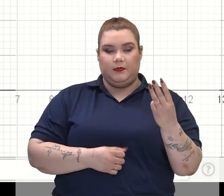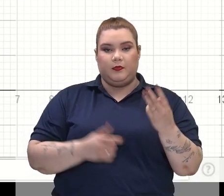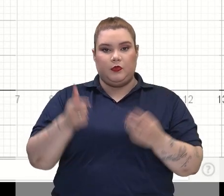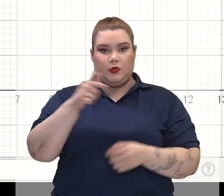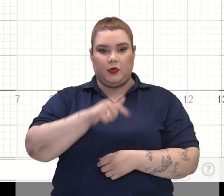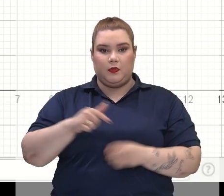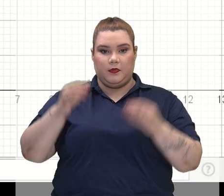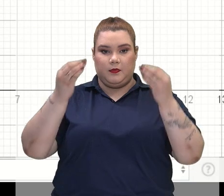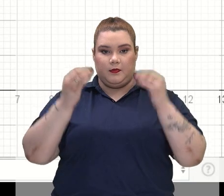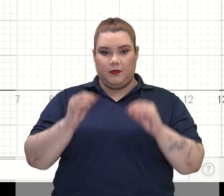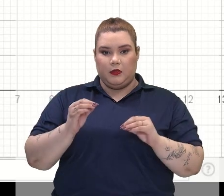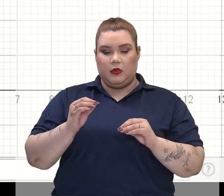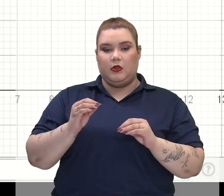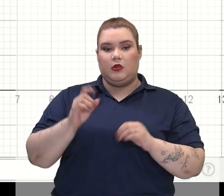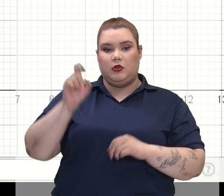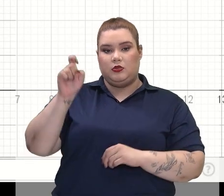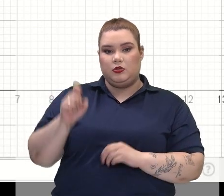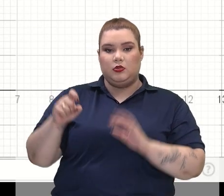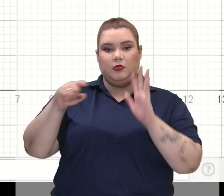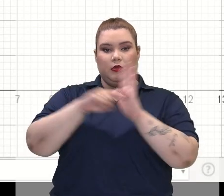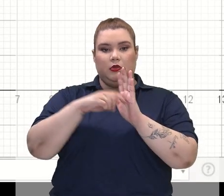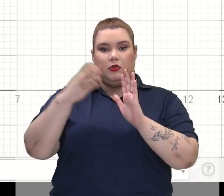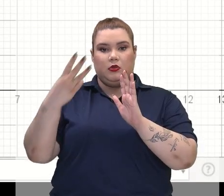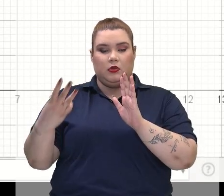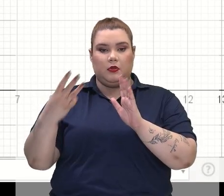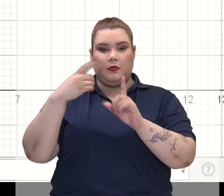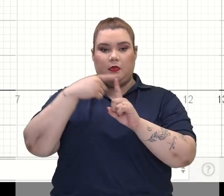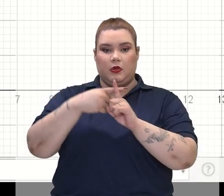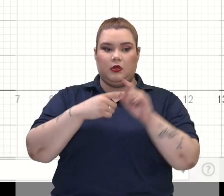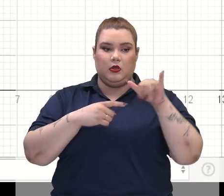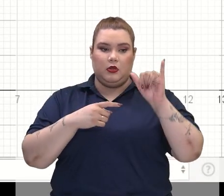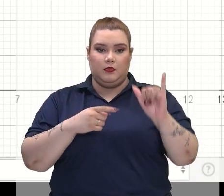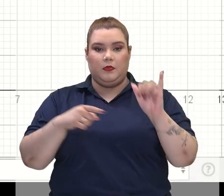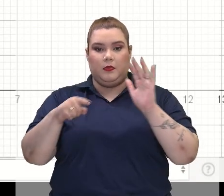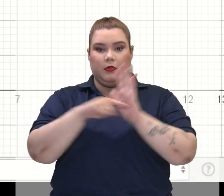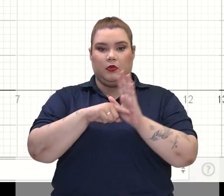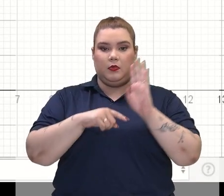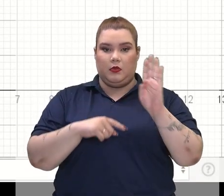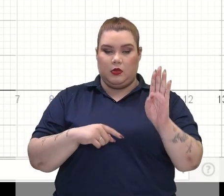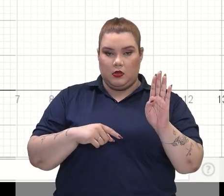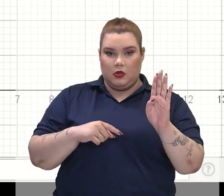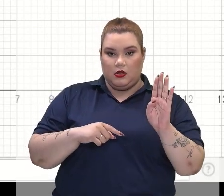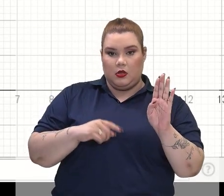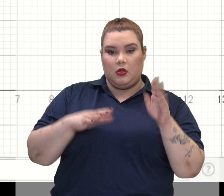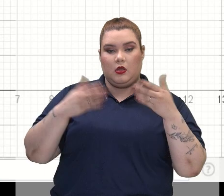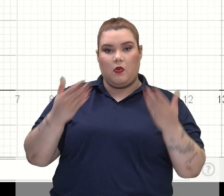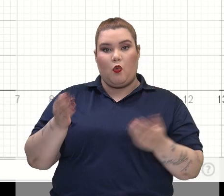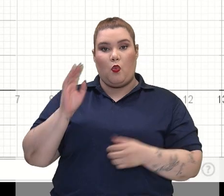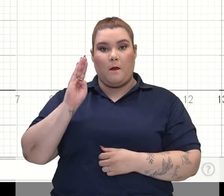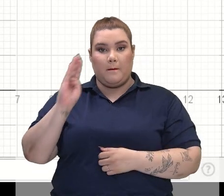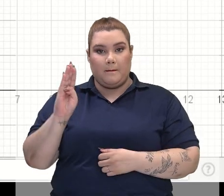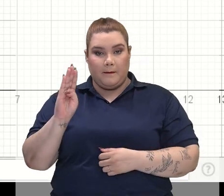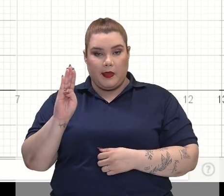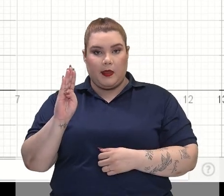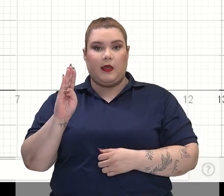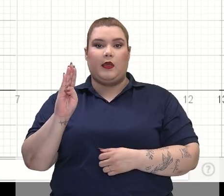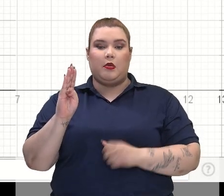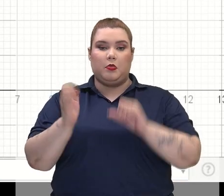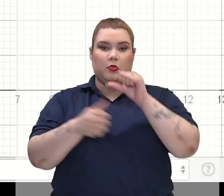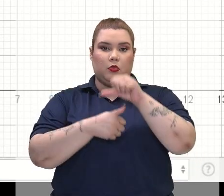repete o resto, ó. X menos 3, né? Mais Y menos B. De acordo com a informação do